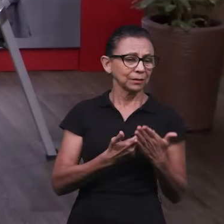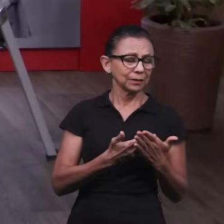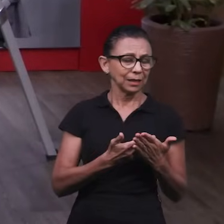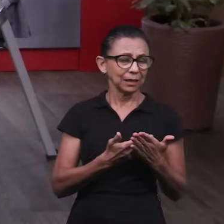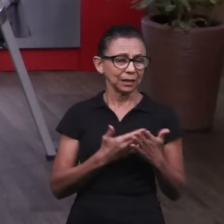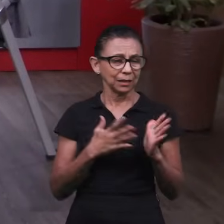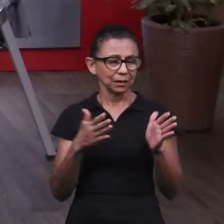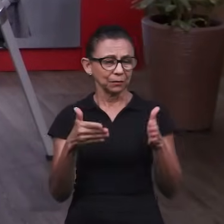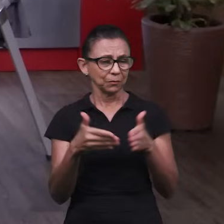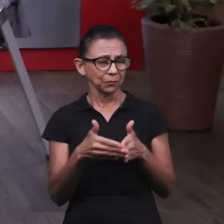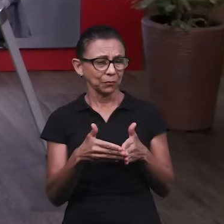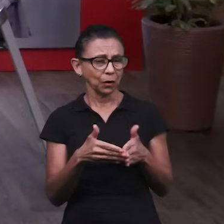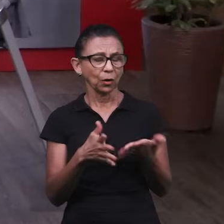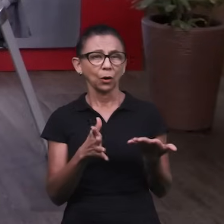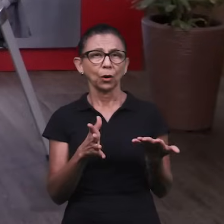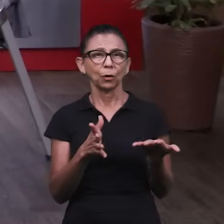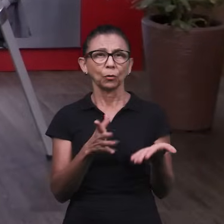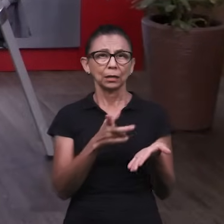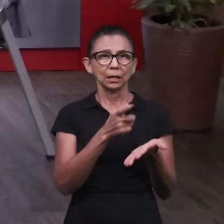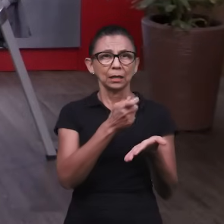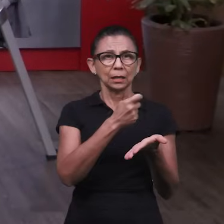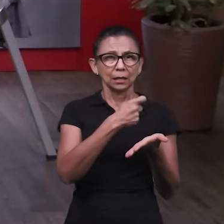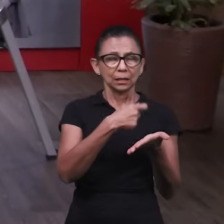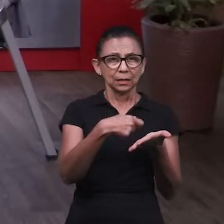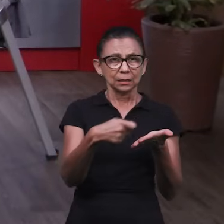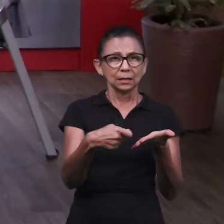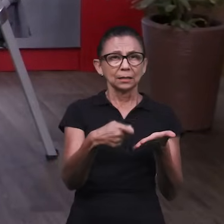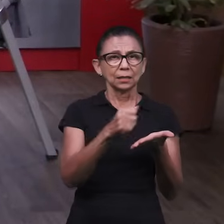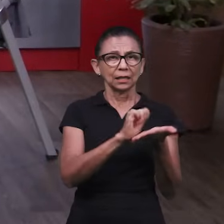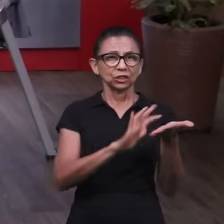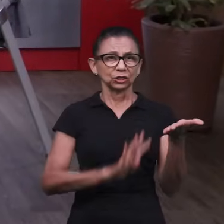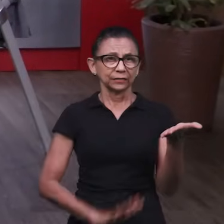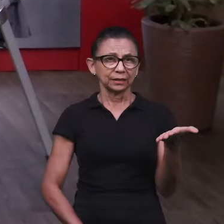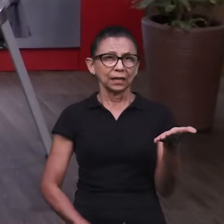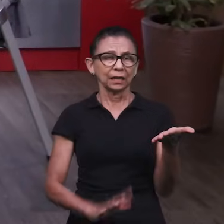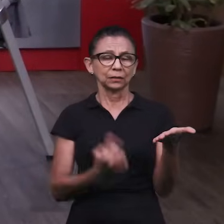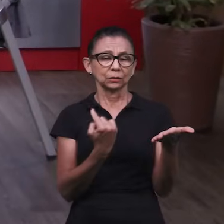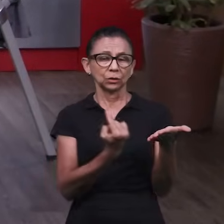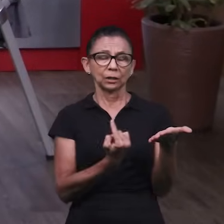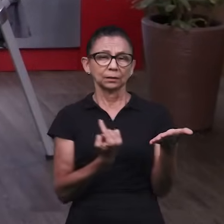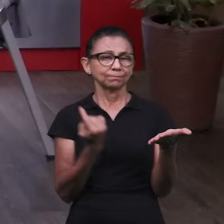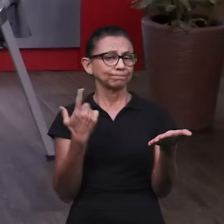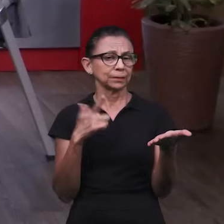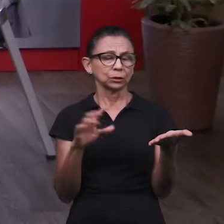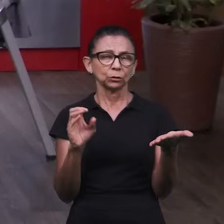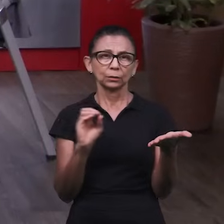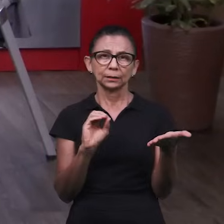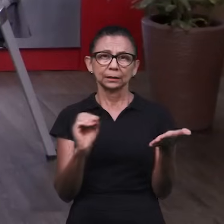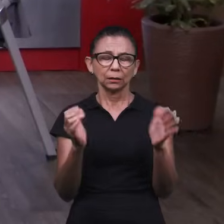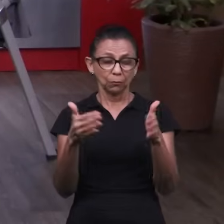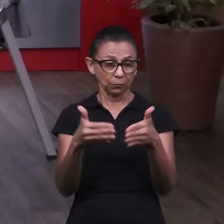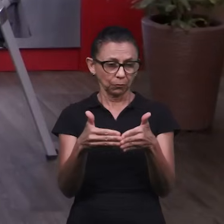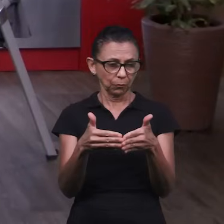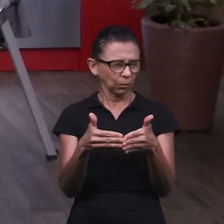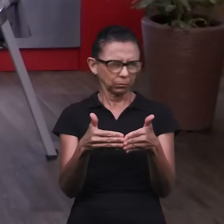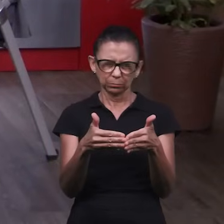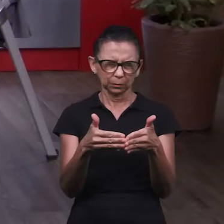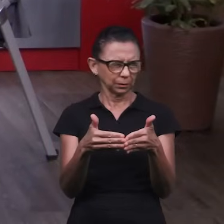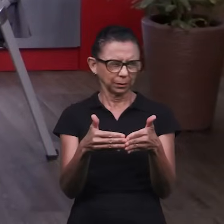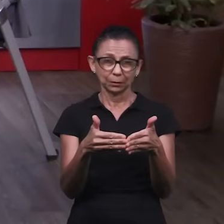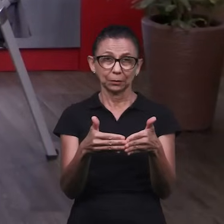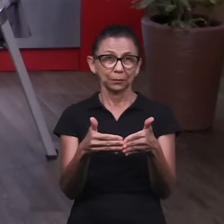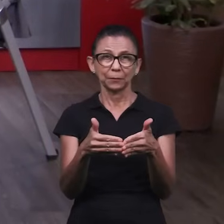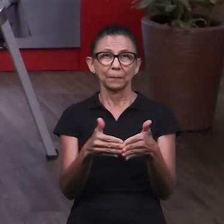de fazer os deveres sozinho, ele tinha dificuldade de ler ali, de passar um período concentrado. A agitação dele não